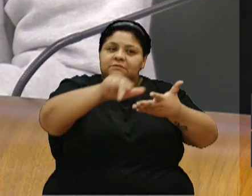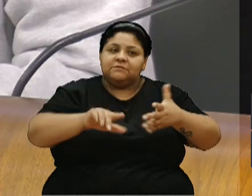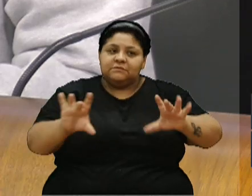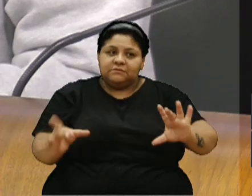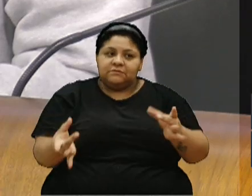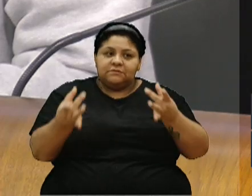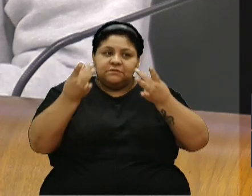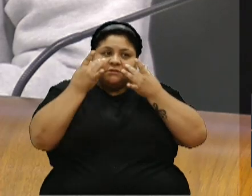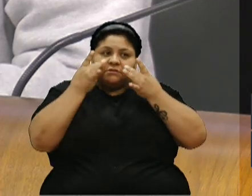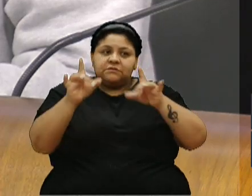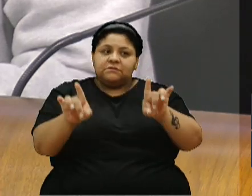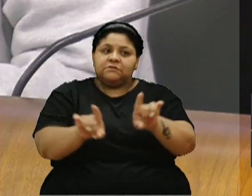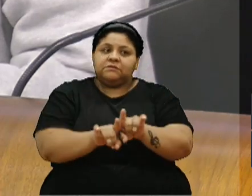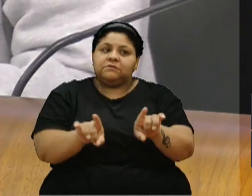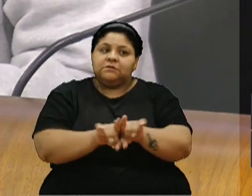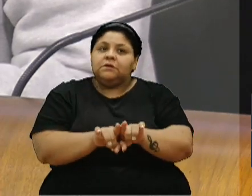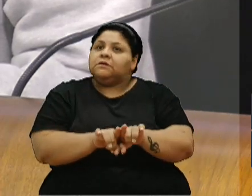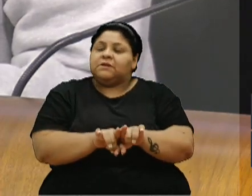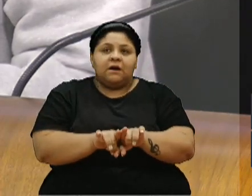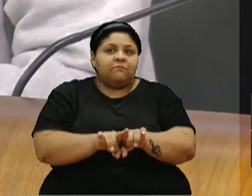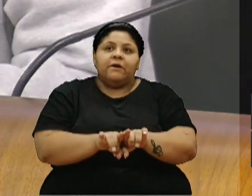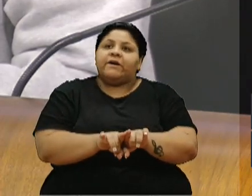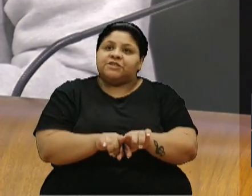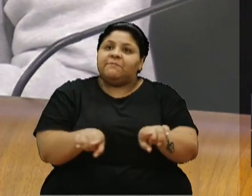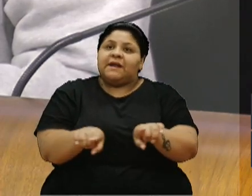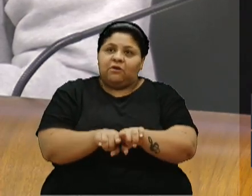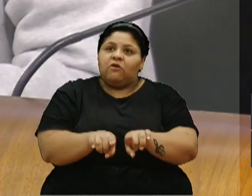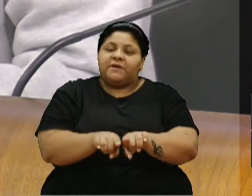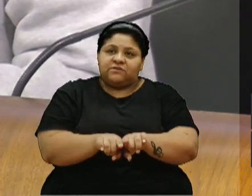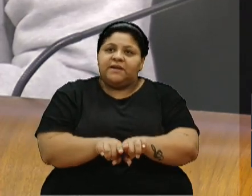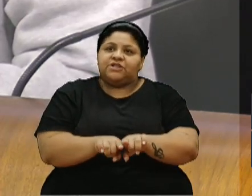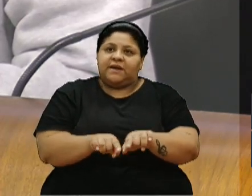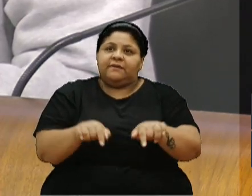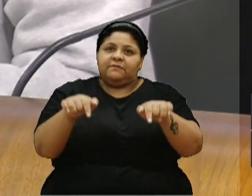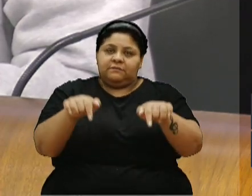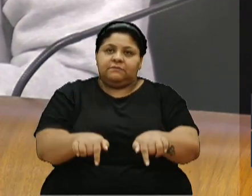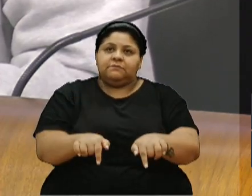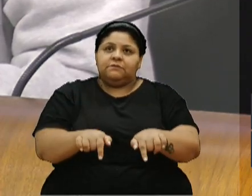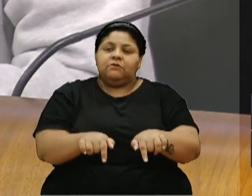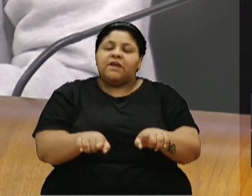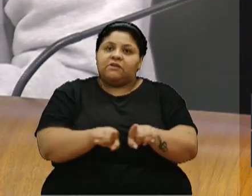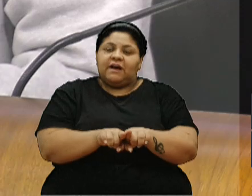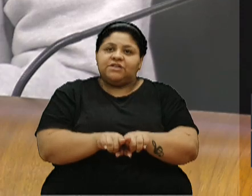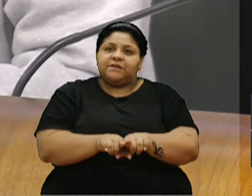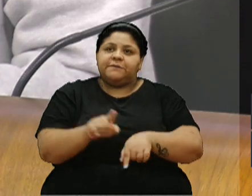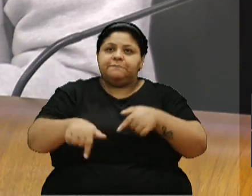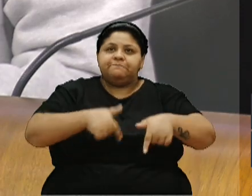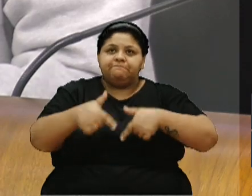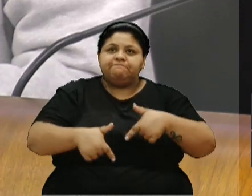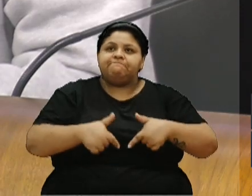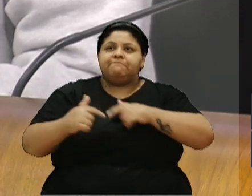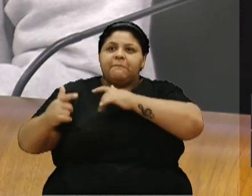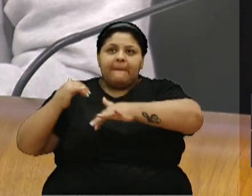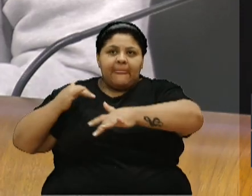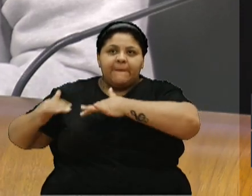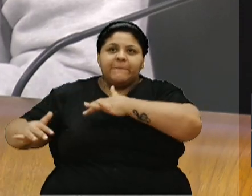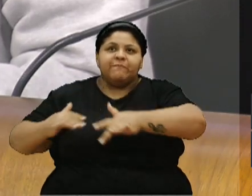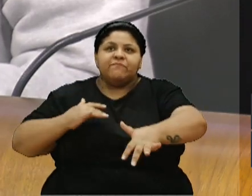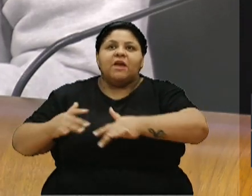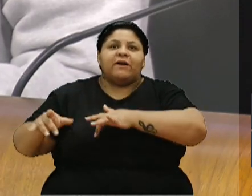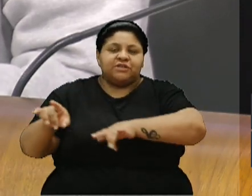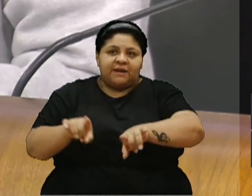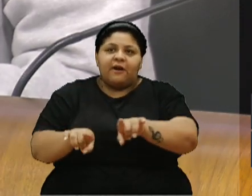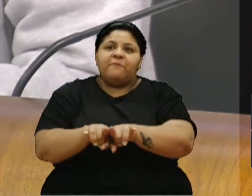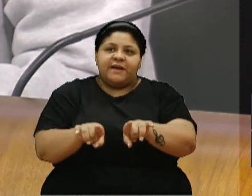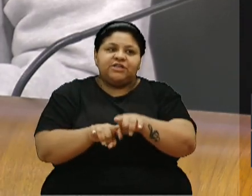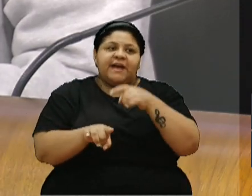atenção psicossocial, a instauração de novas práticas políticas, é um importante movimento da reforma